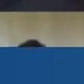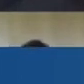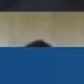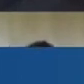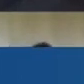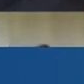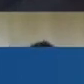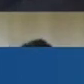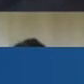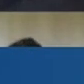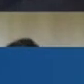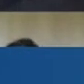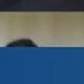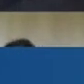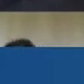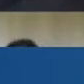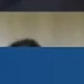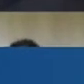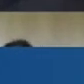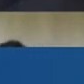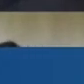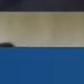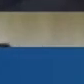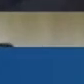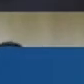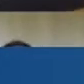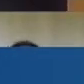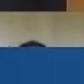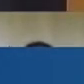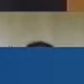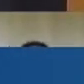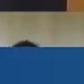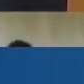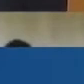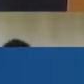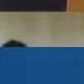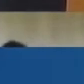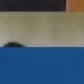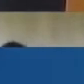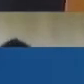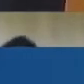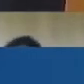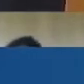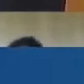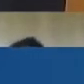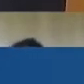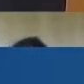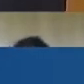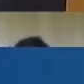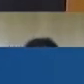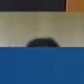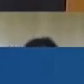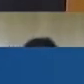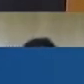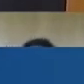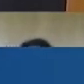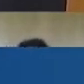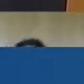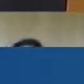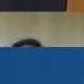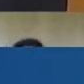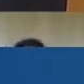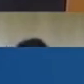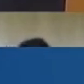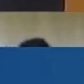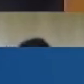Até onde vai isso? É claro que as novas etapas vão revelar. Então, Rony,